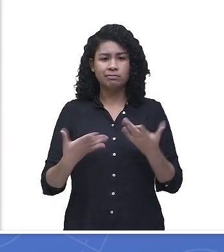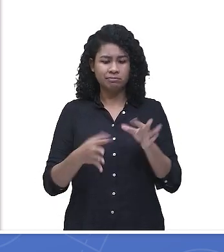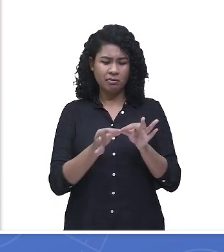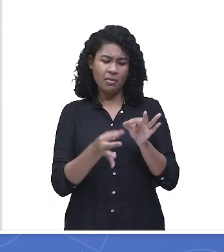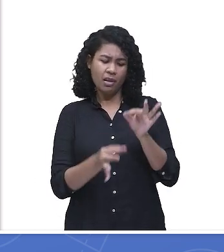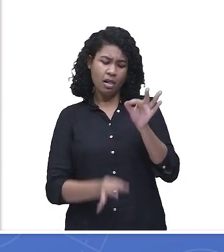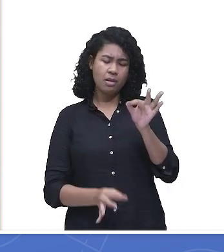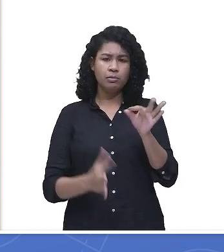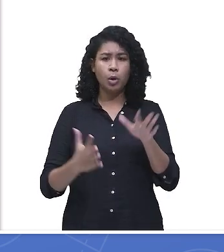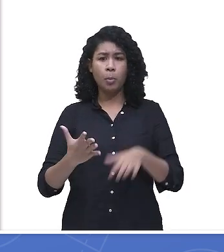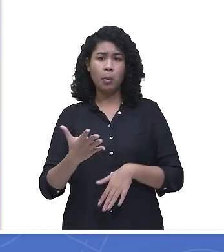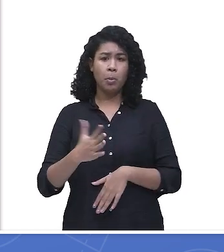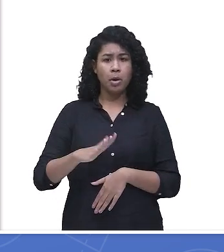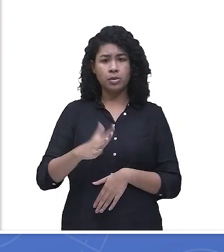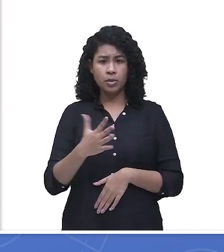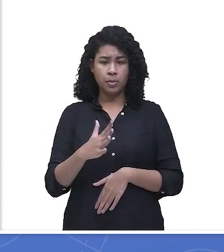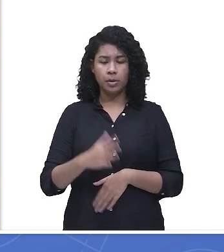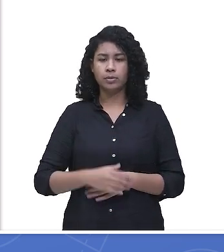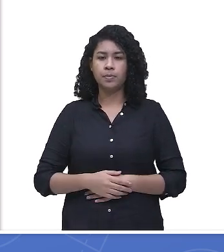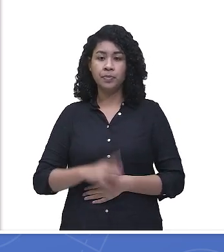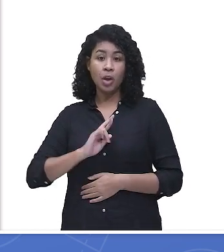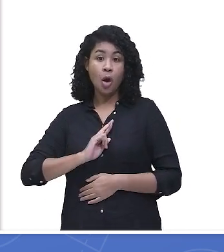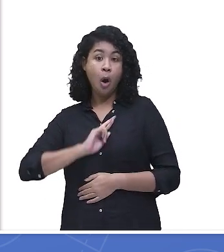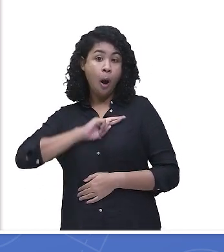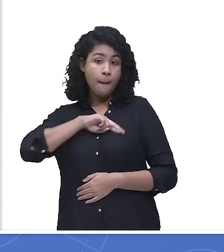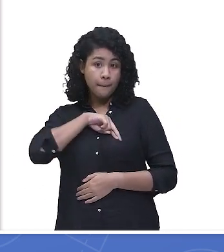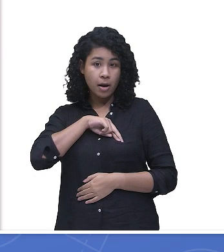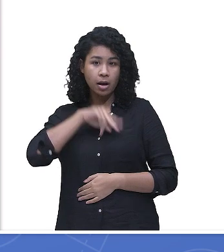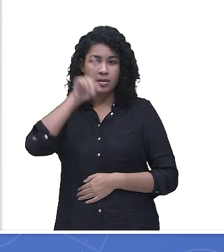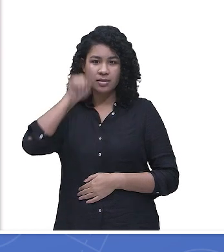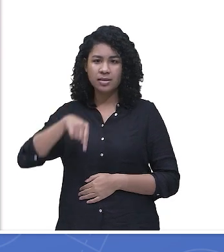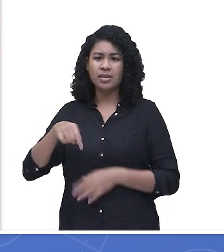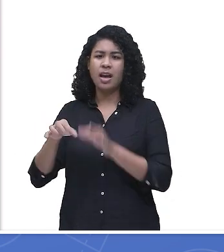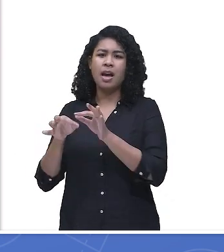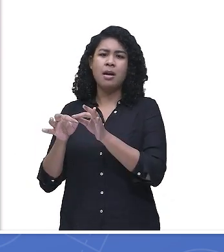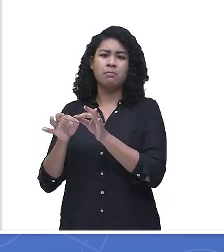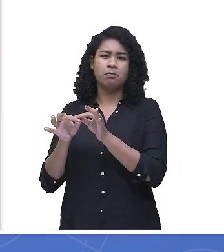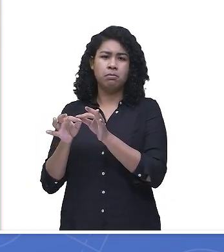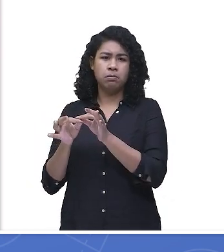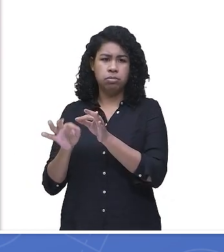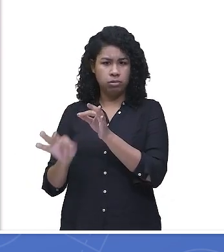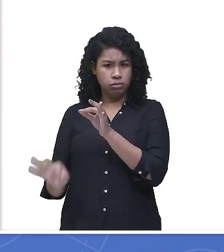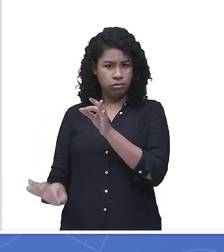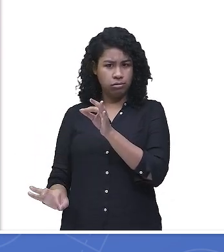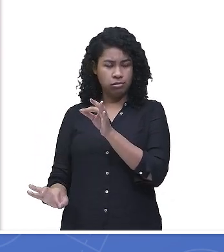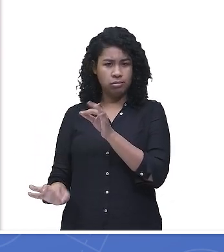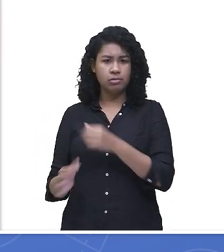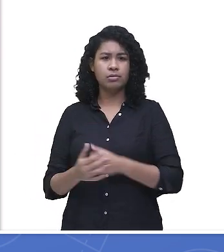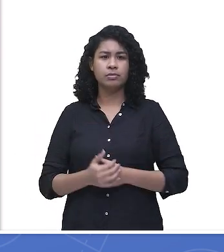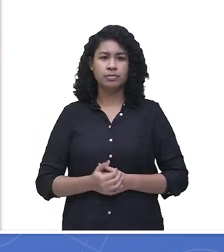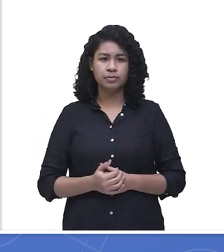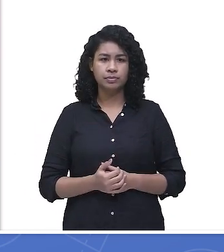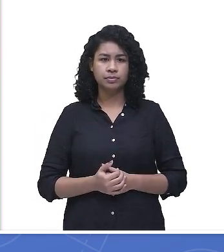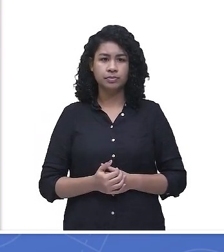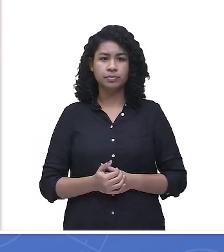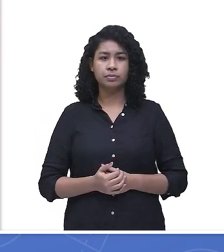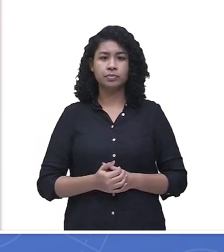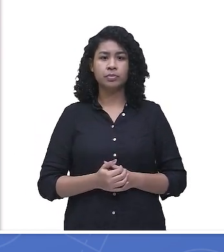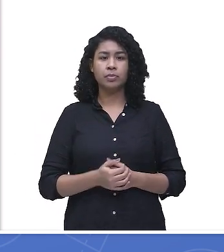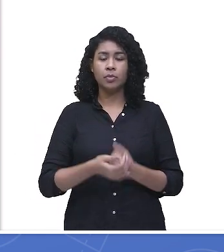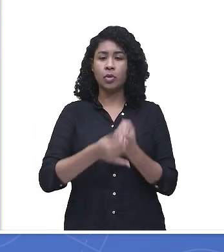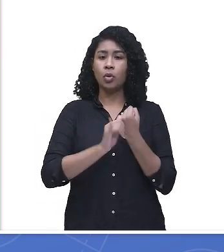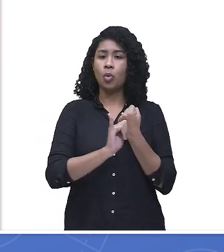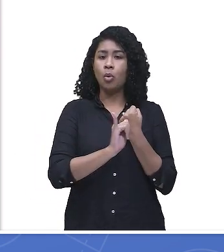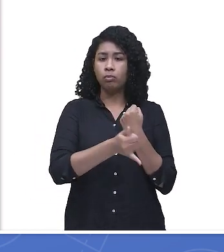intermediário. O romance como aquele gênero narrativo longo demais, certo? O conto como um